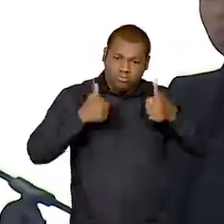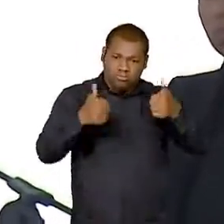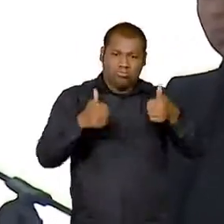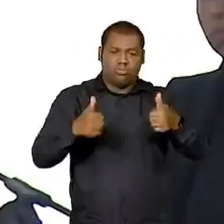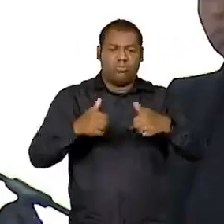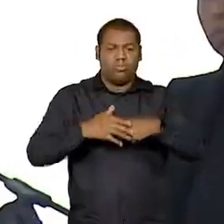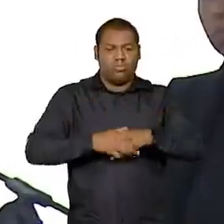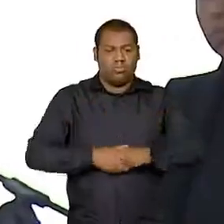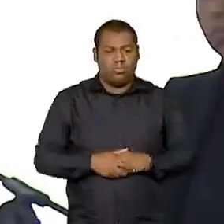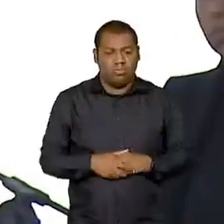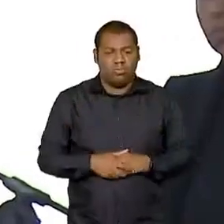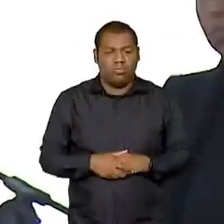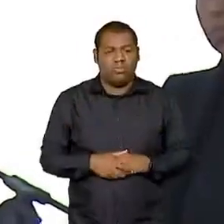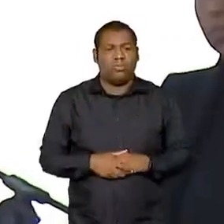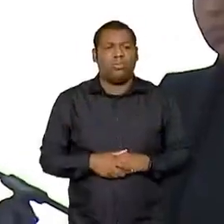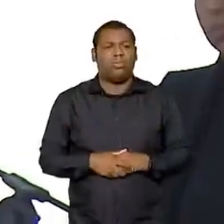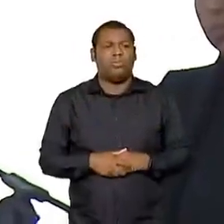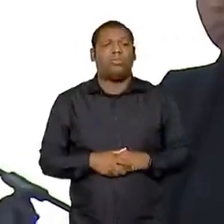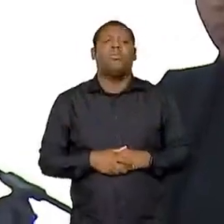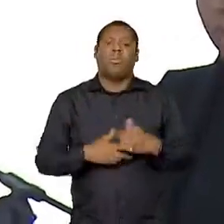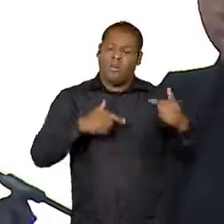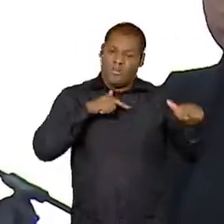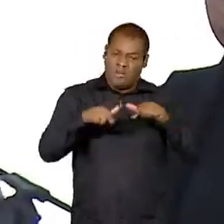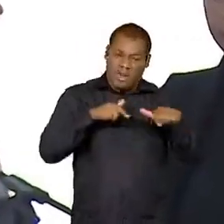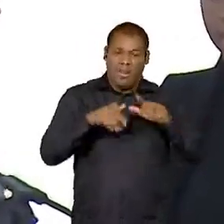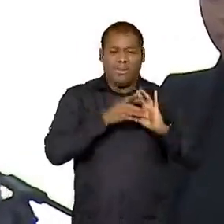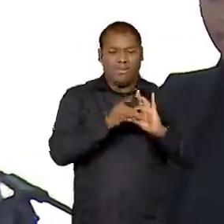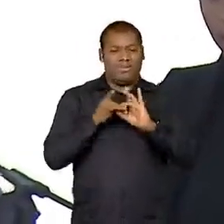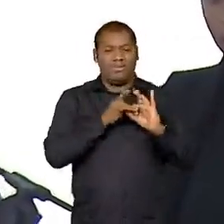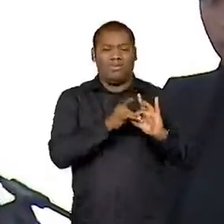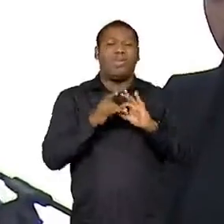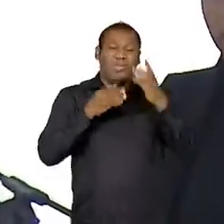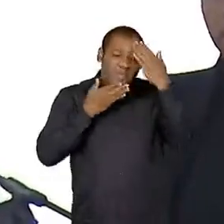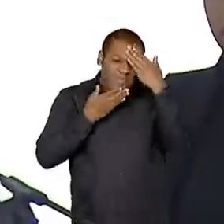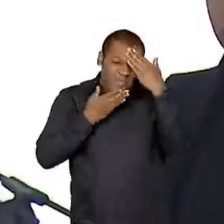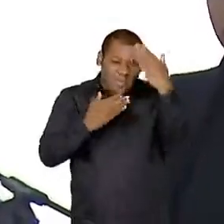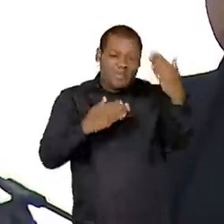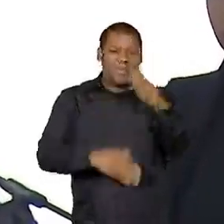legado e vamos deixar esse legado trabalhando juntos. Muito obrigado pela parceria, presidente Lula.